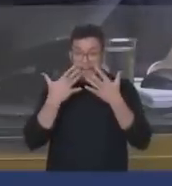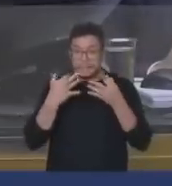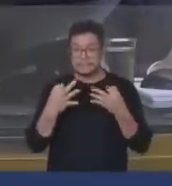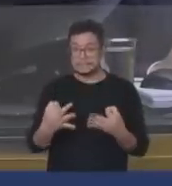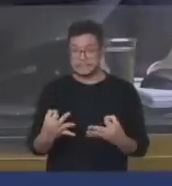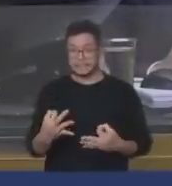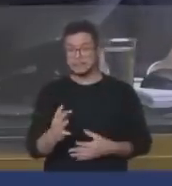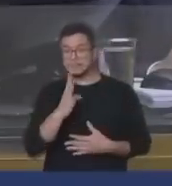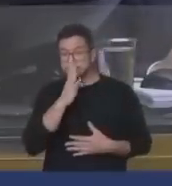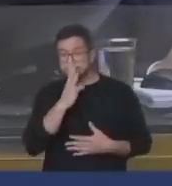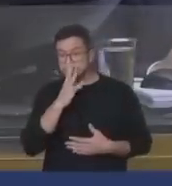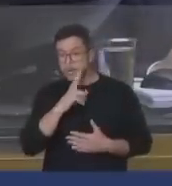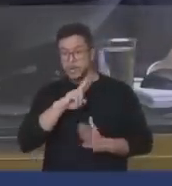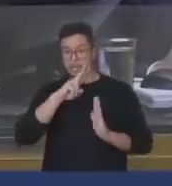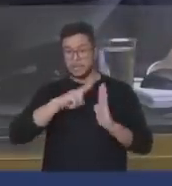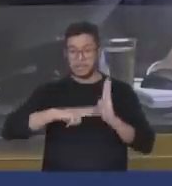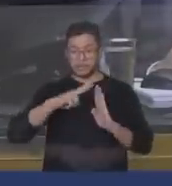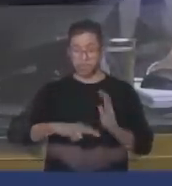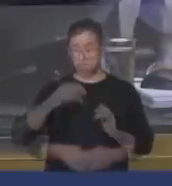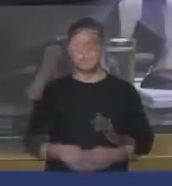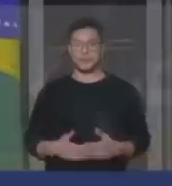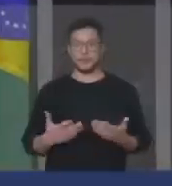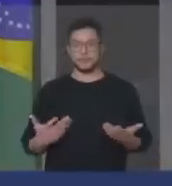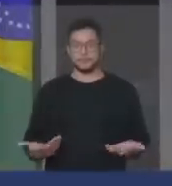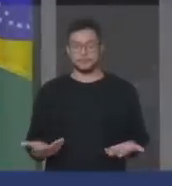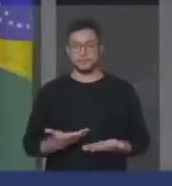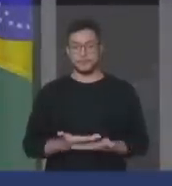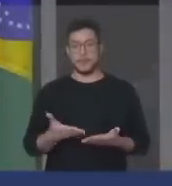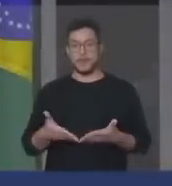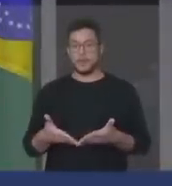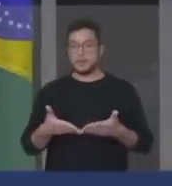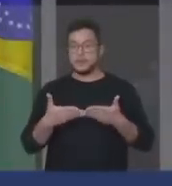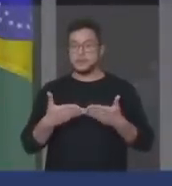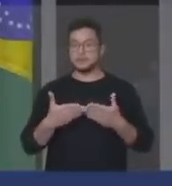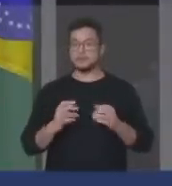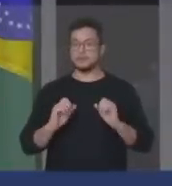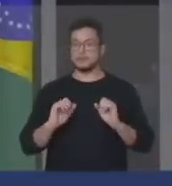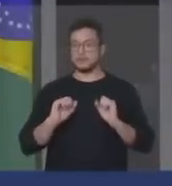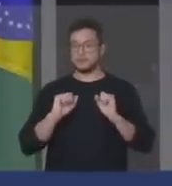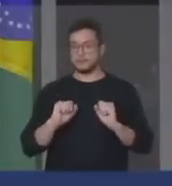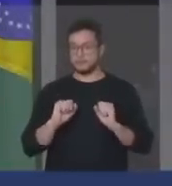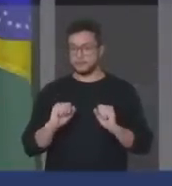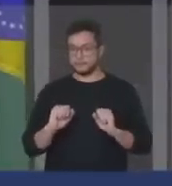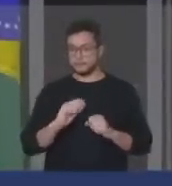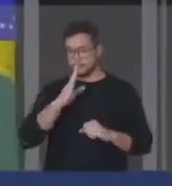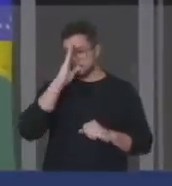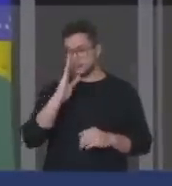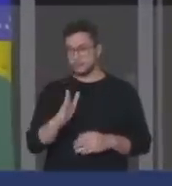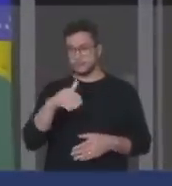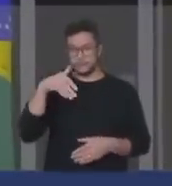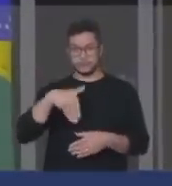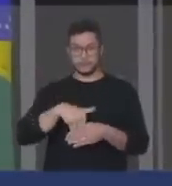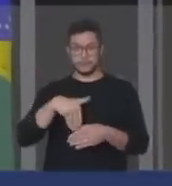evitar entendimentos que não sejam apropriados. Peço, senhor presidente, que nós possamos ir direto ao voto